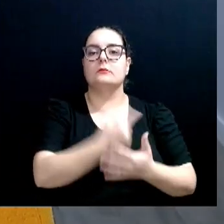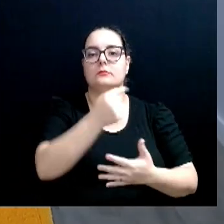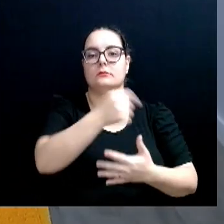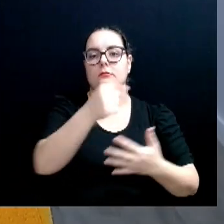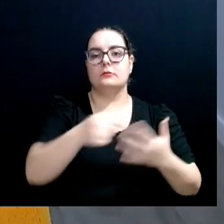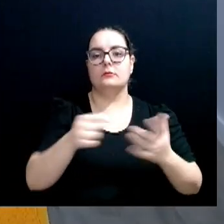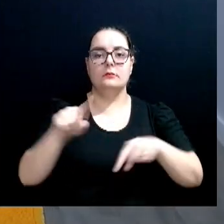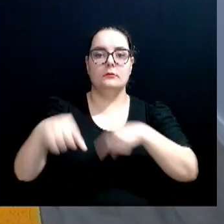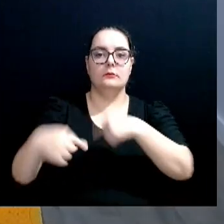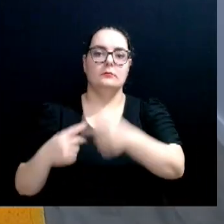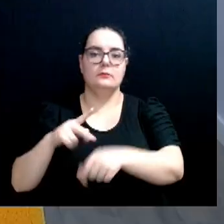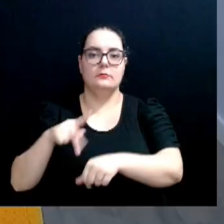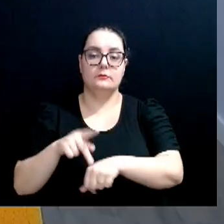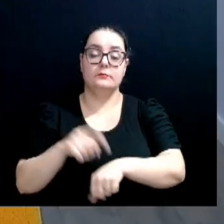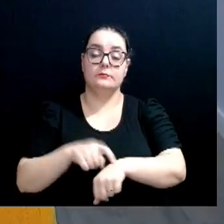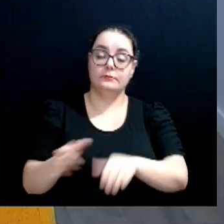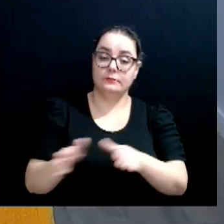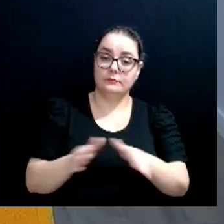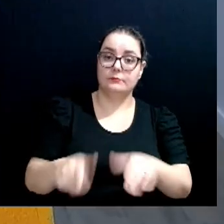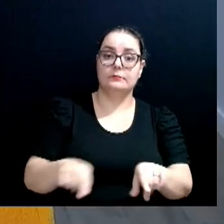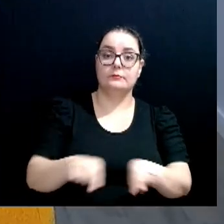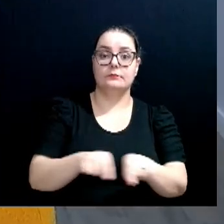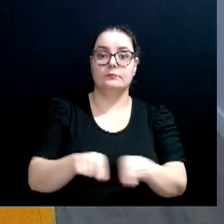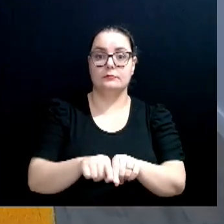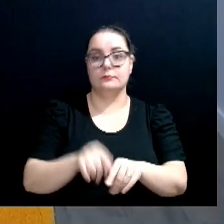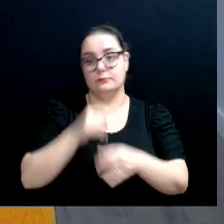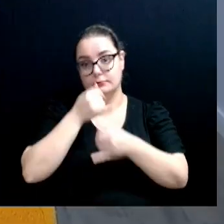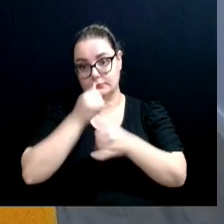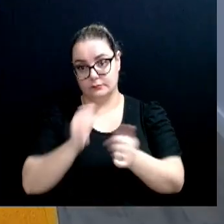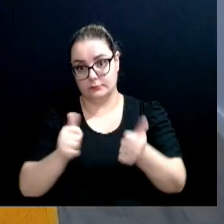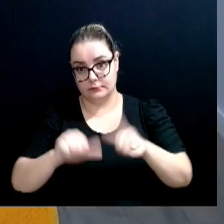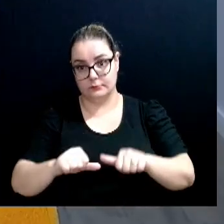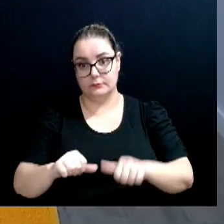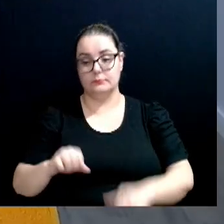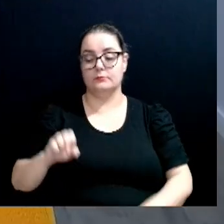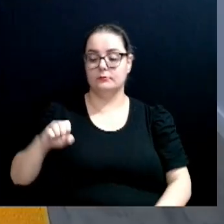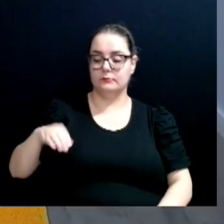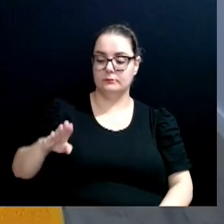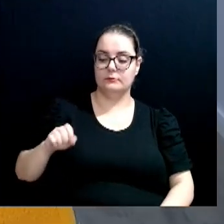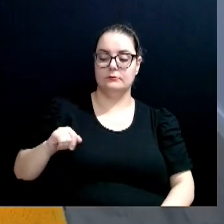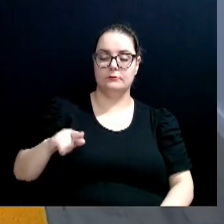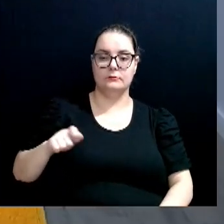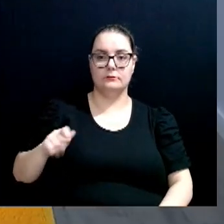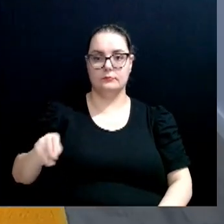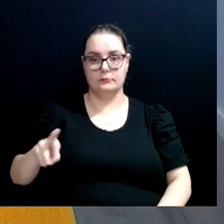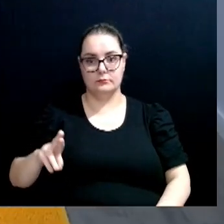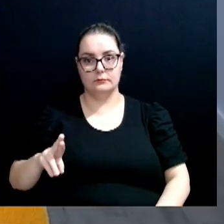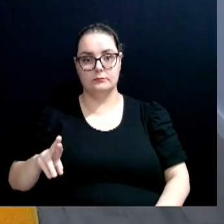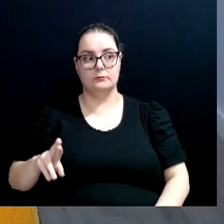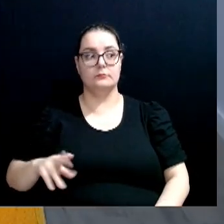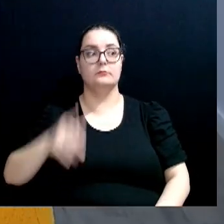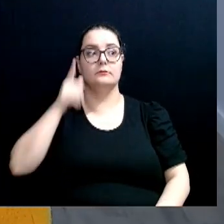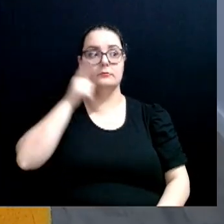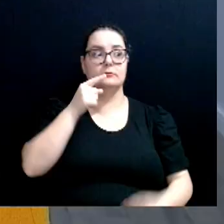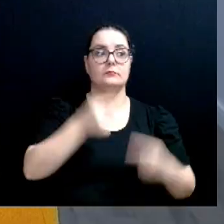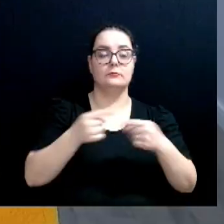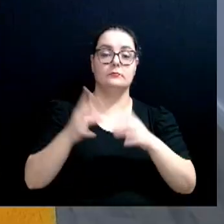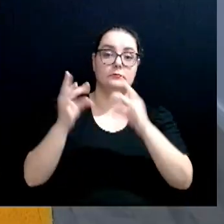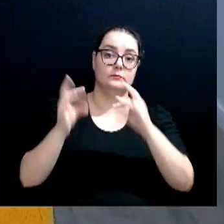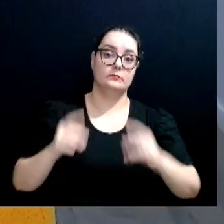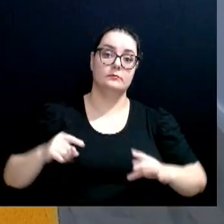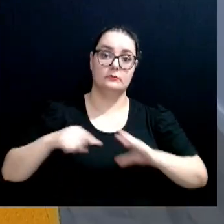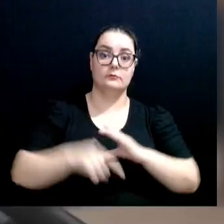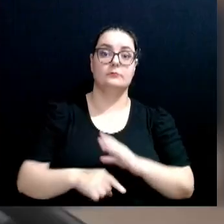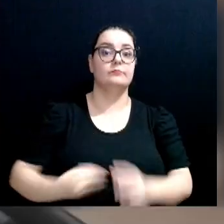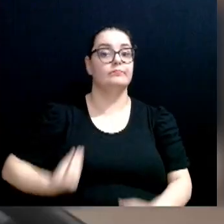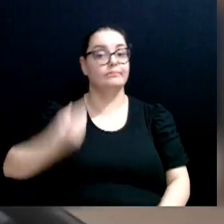nesse momento há também uma crise energética. Com o embaixador, a gente conseguiu inclusive fazer esse debate mais profundamente de alguém que está vivendo diariamente